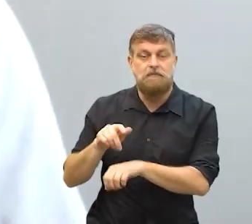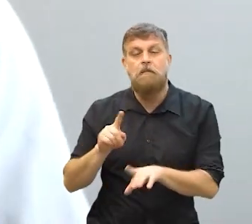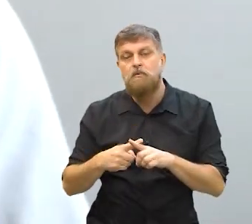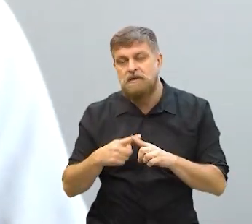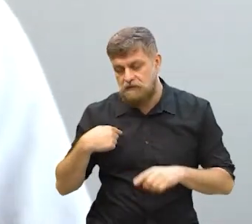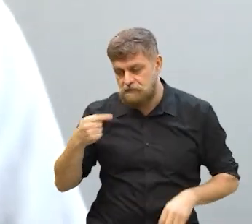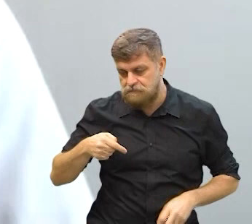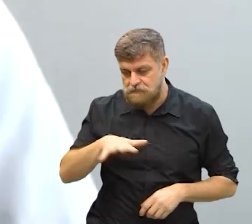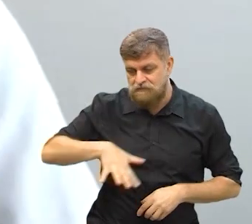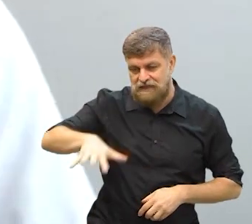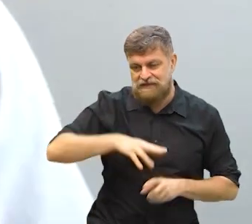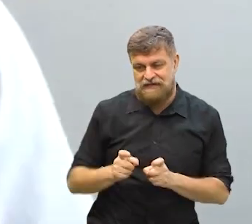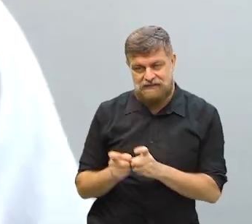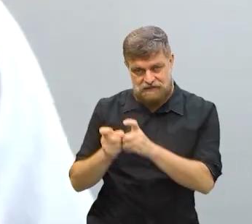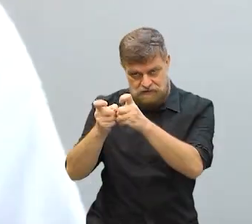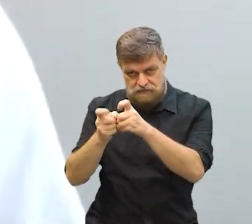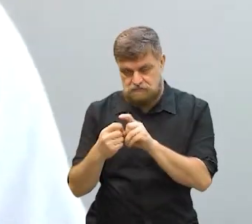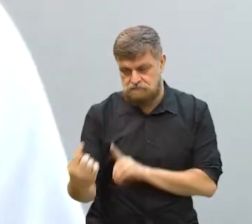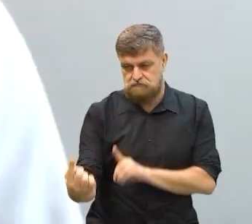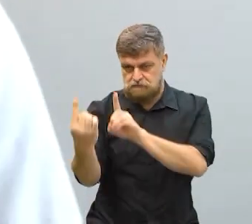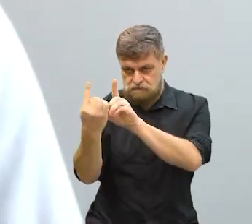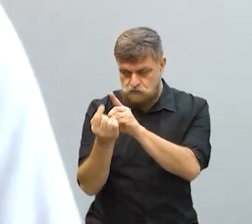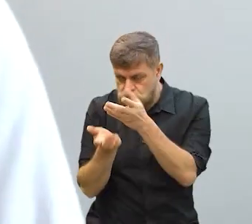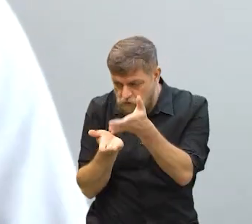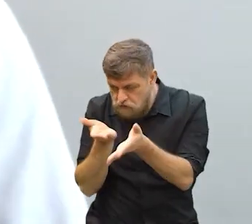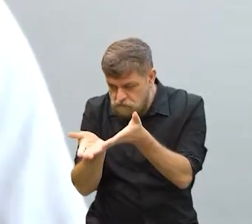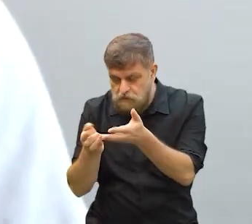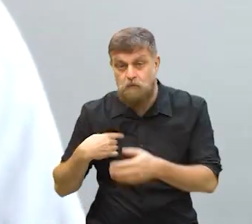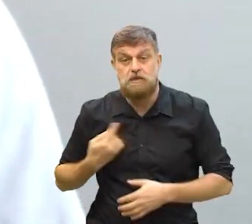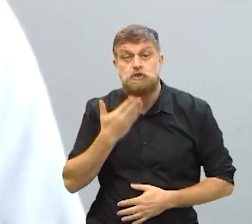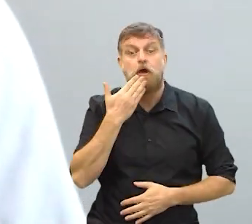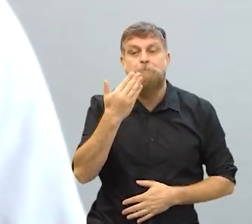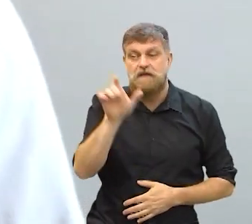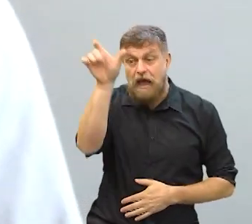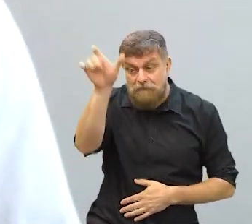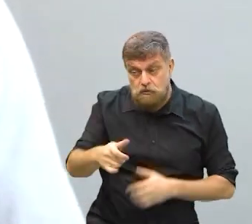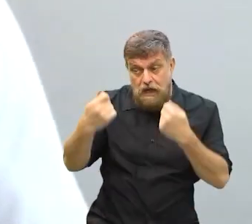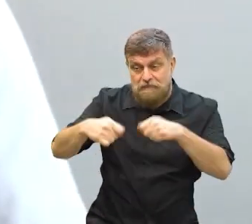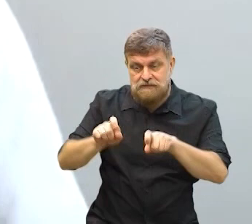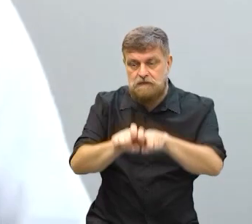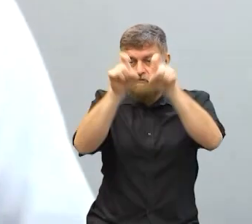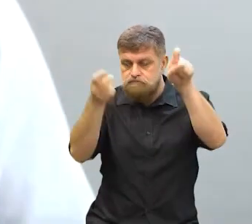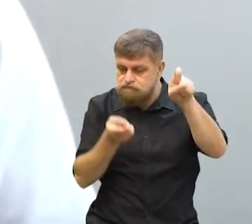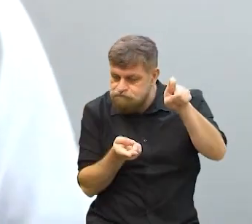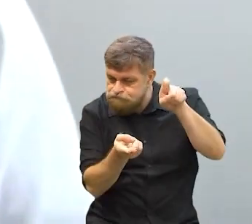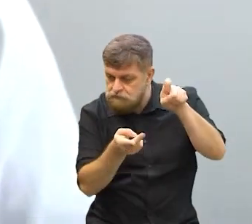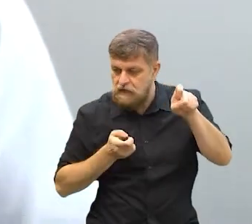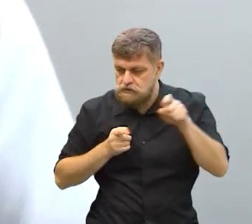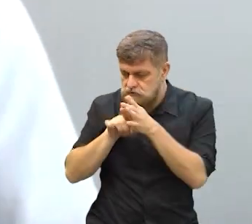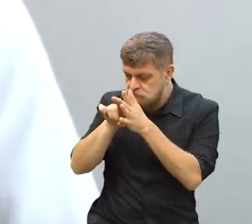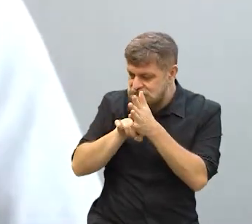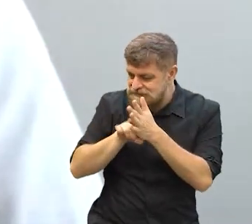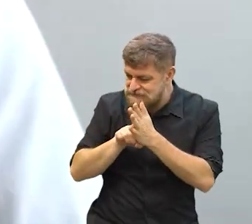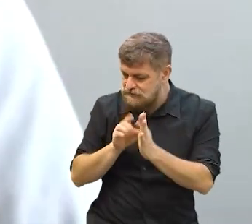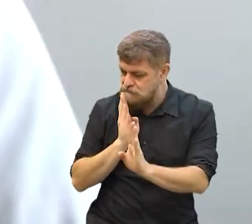da oncologia, quando eu digo do cenário do atendimento oncológico, quando nós pedimos um exame, habitualmente para que servem os exames? Para